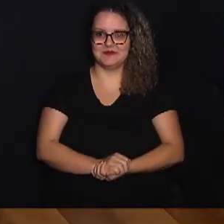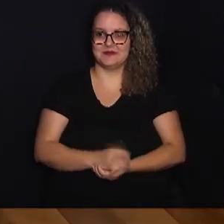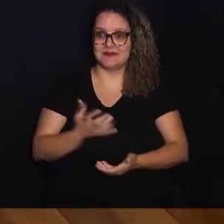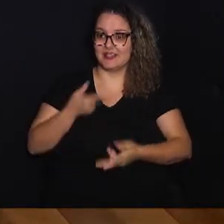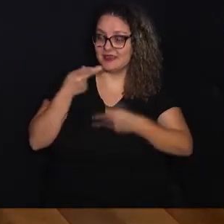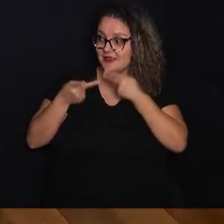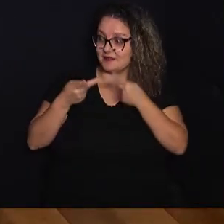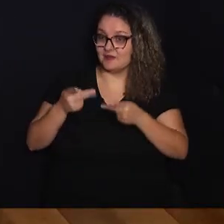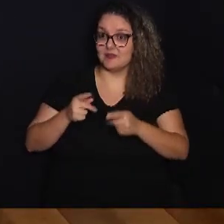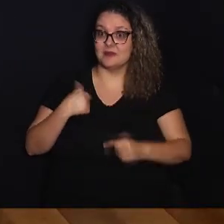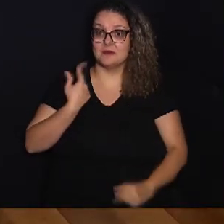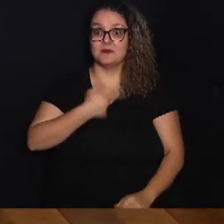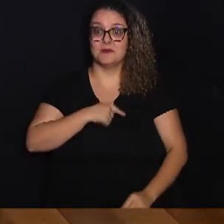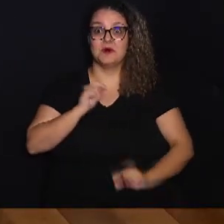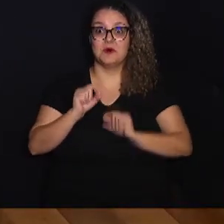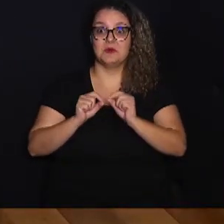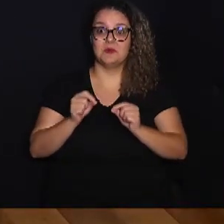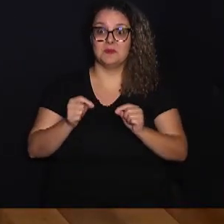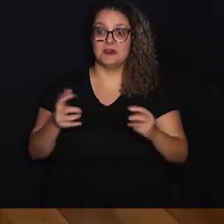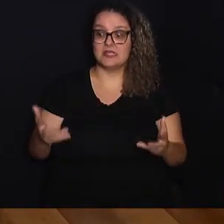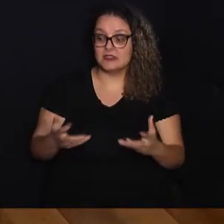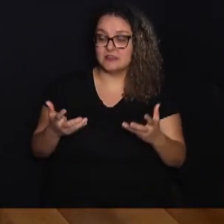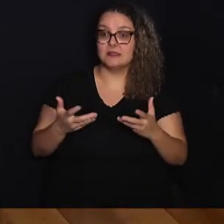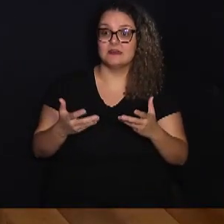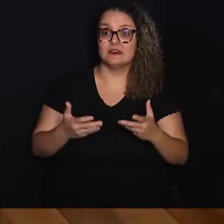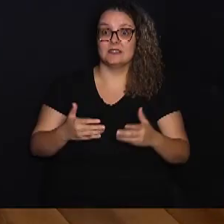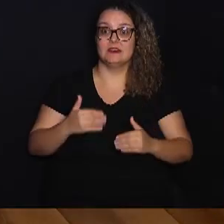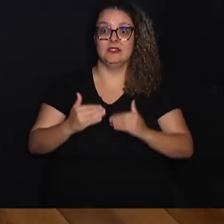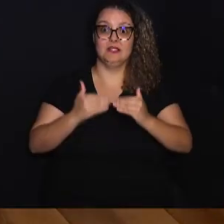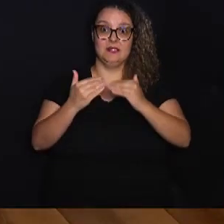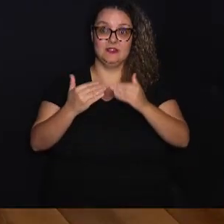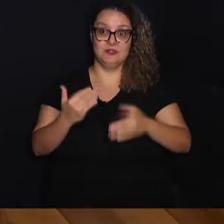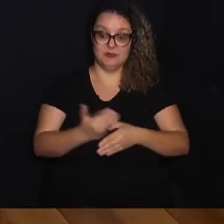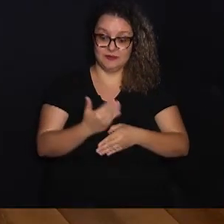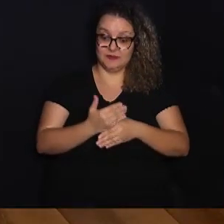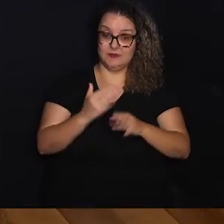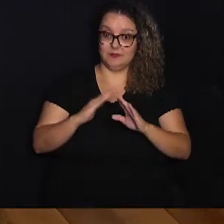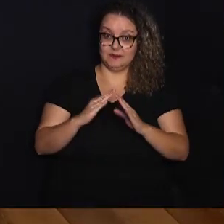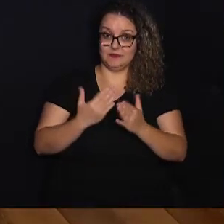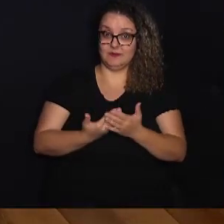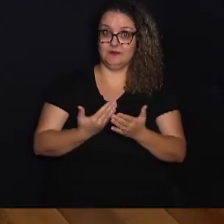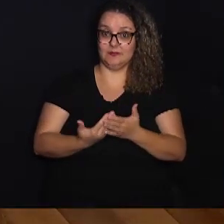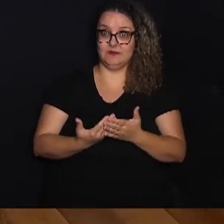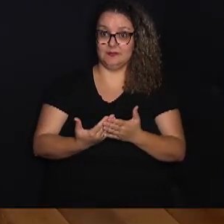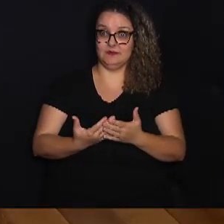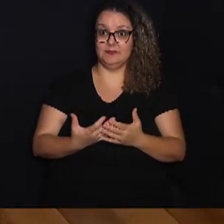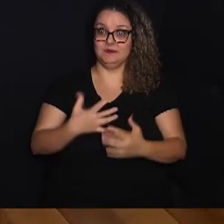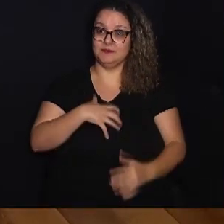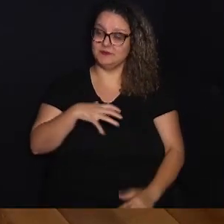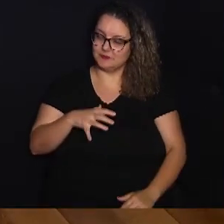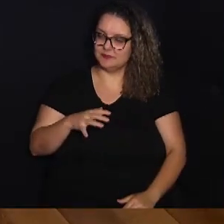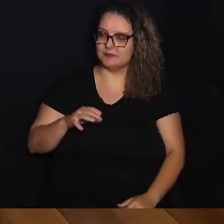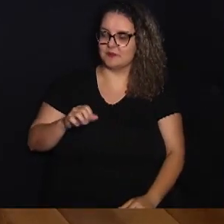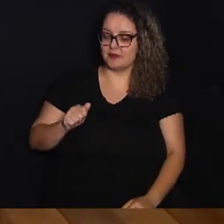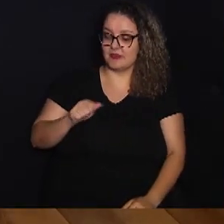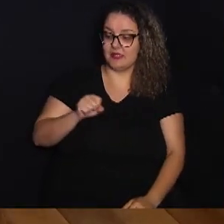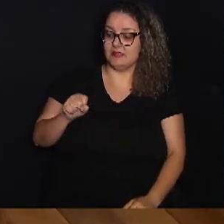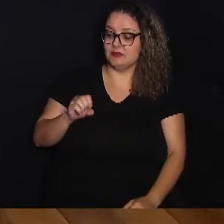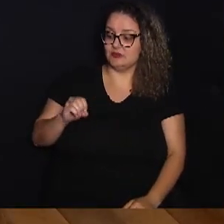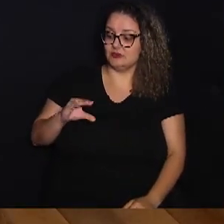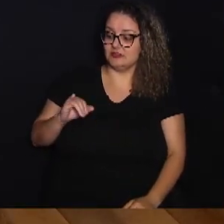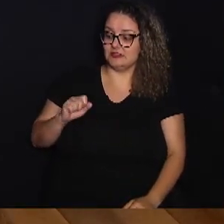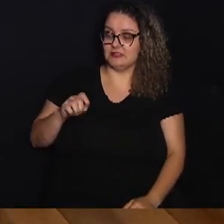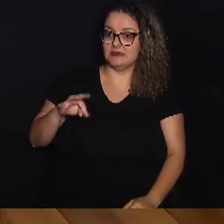falasse pra gente o que motivou a construir essa escola, né, nesse formato que é associativo, explicasse pra gente também como é que